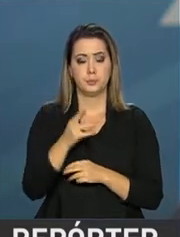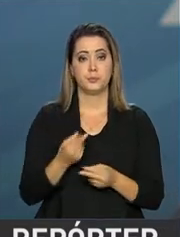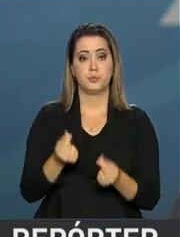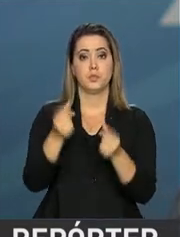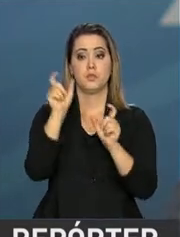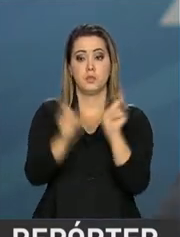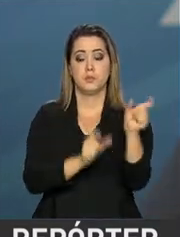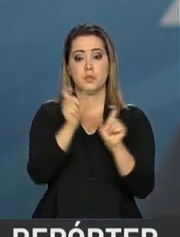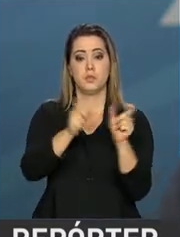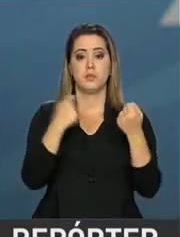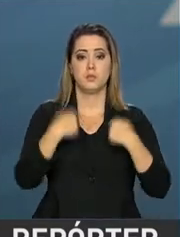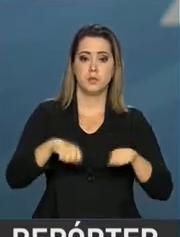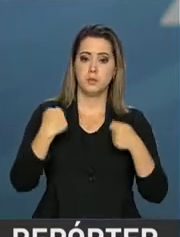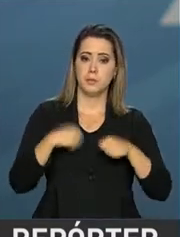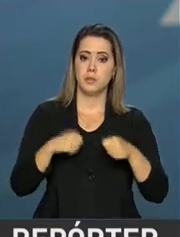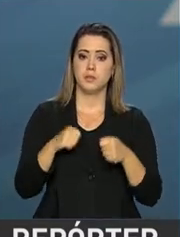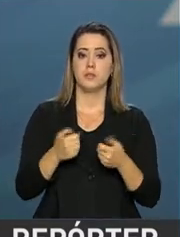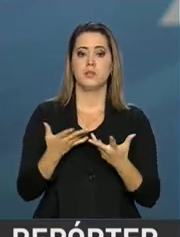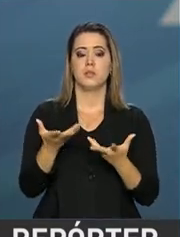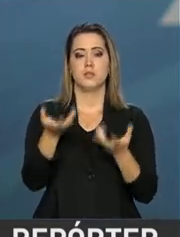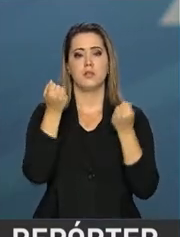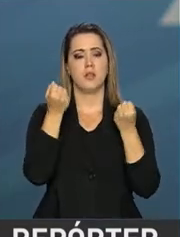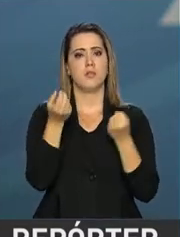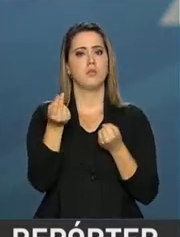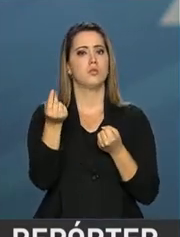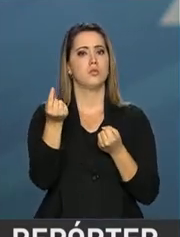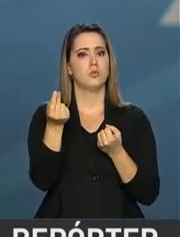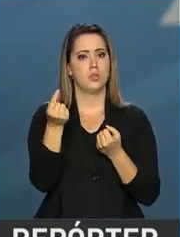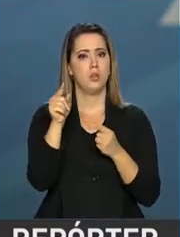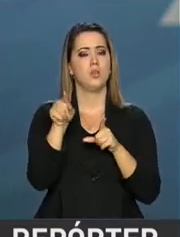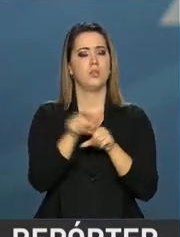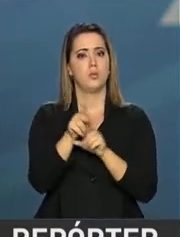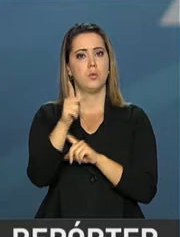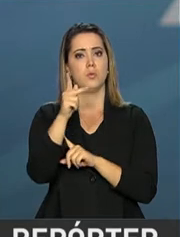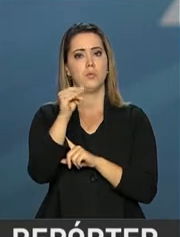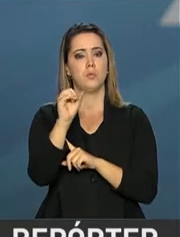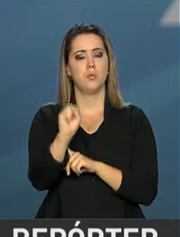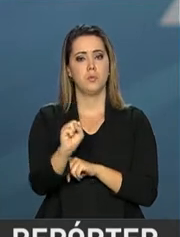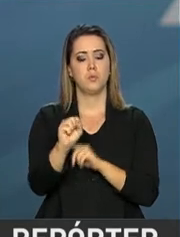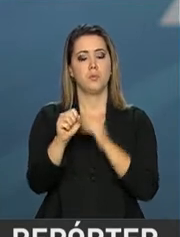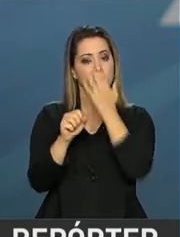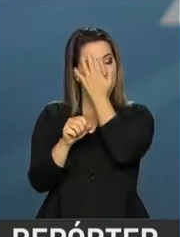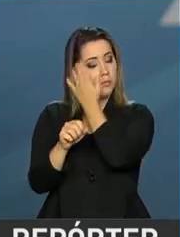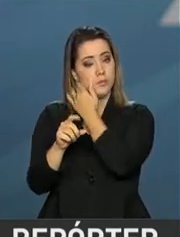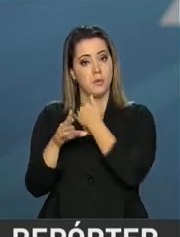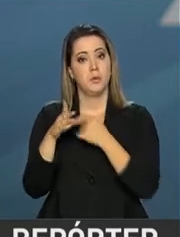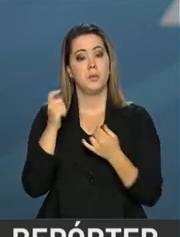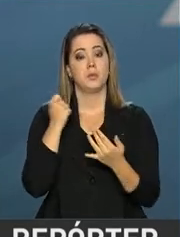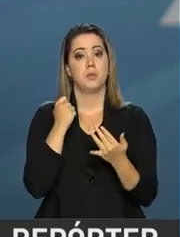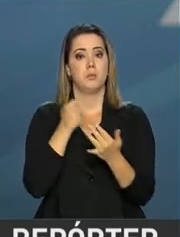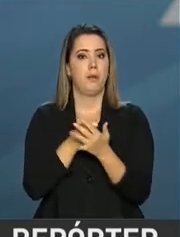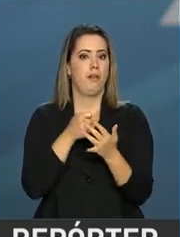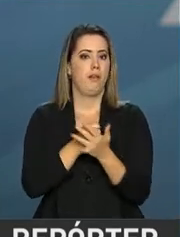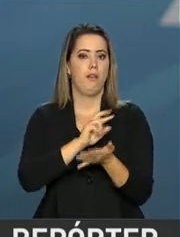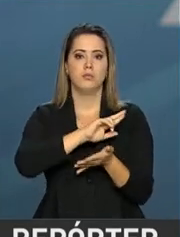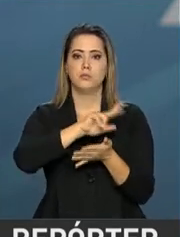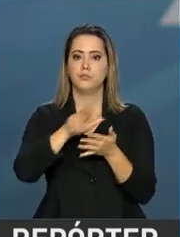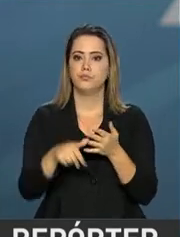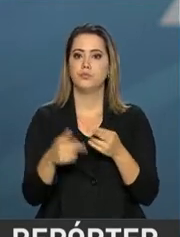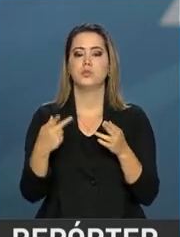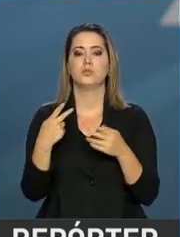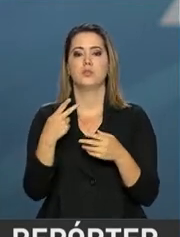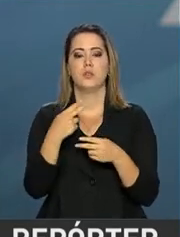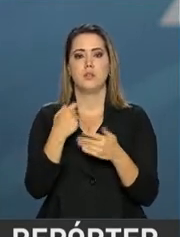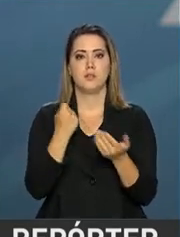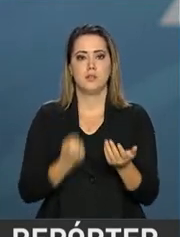para pessoas realmente necessitadas que precisam desse dinheiro até pra manter é as suas despesas